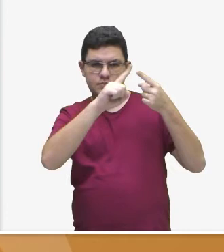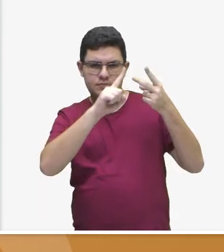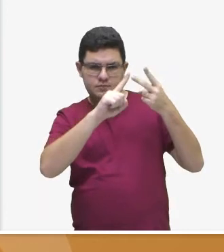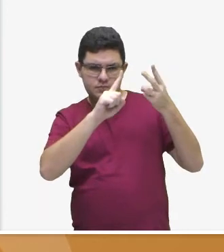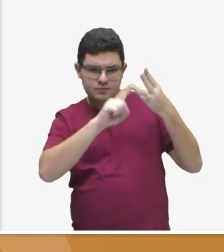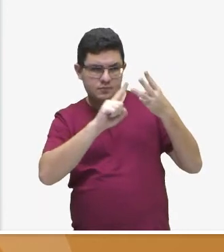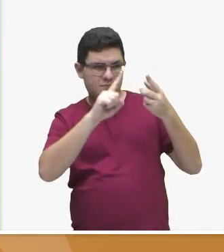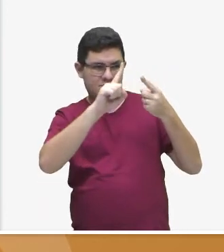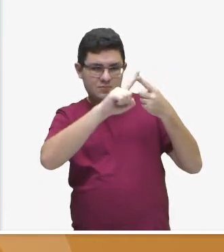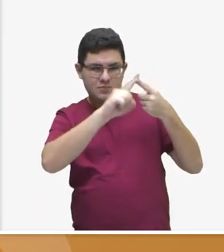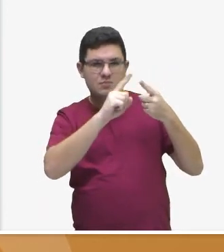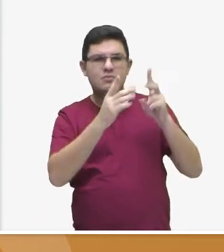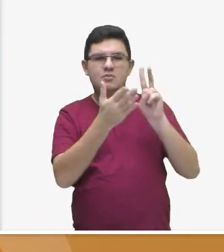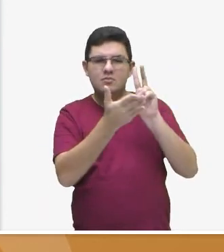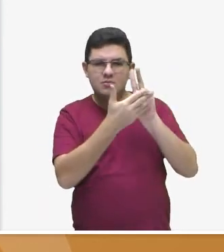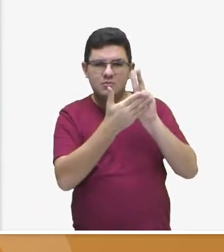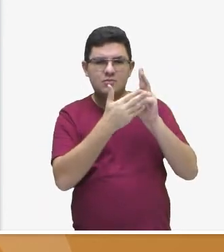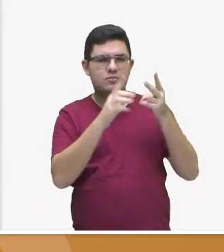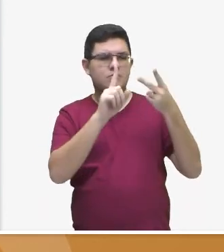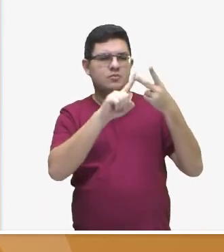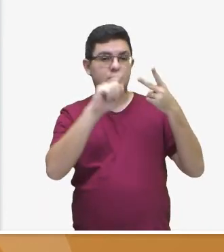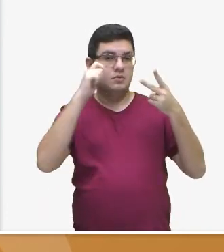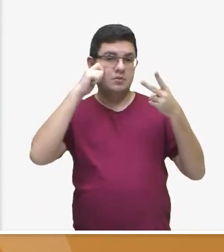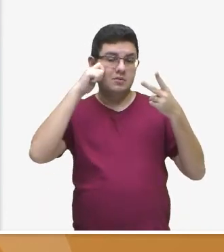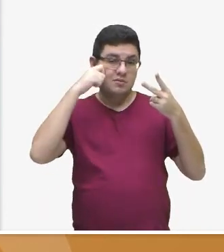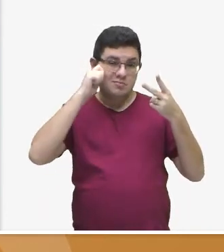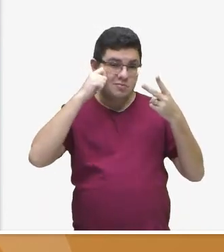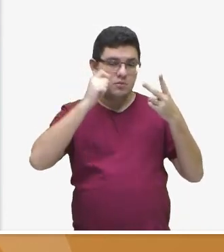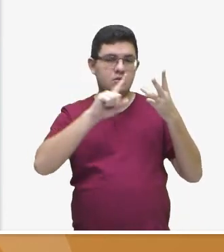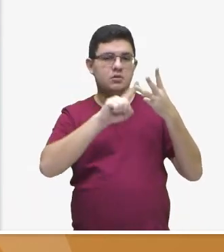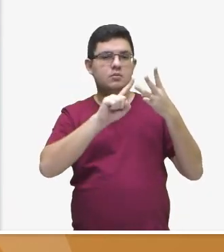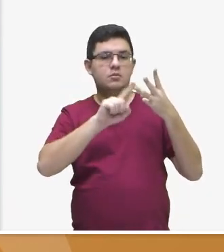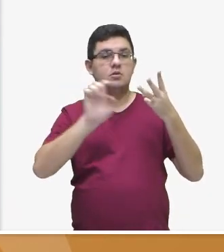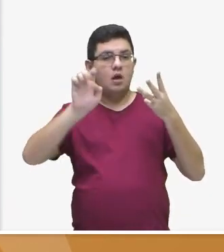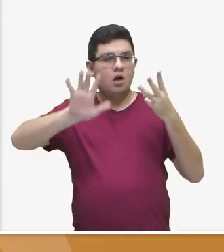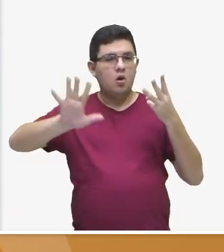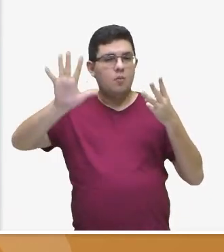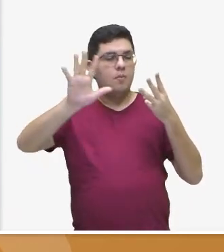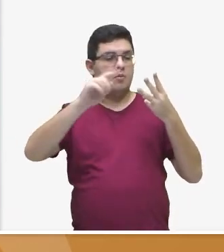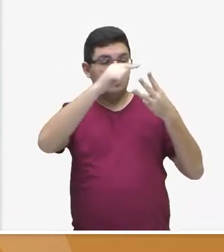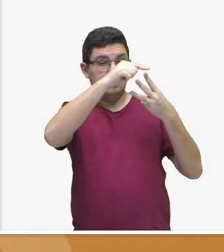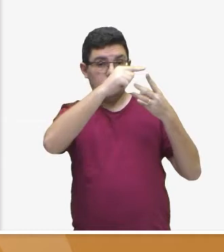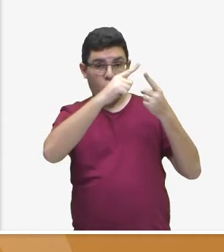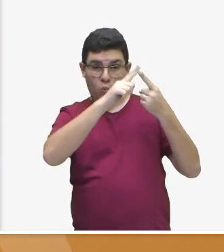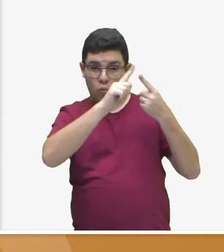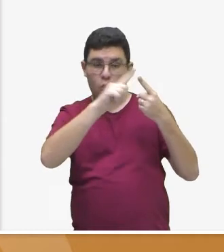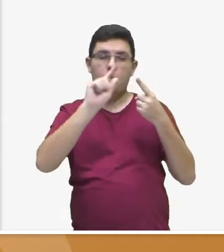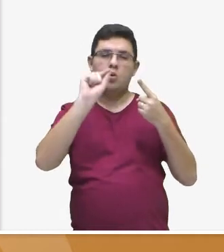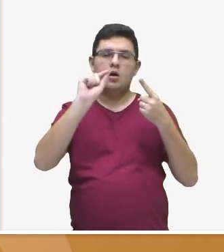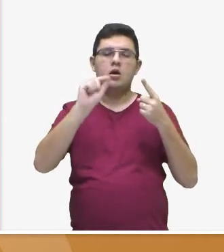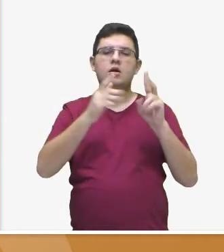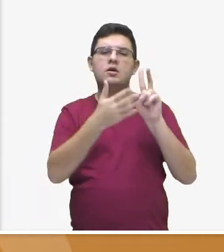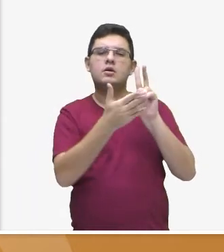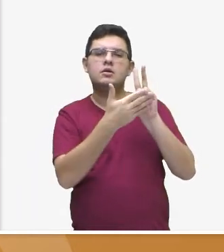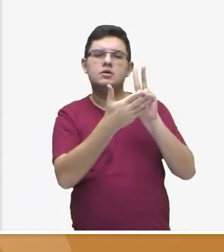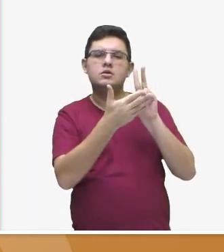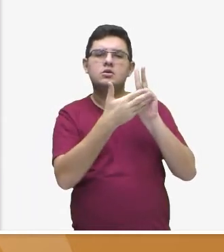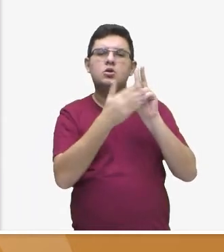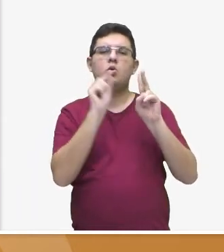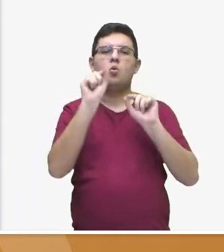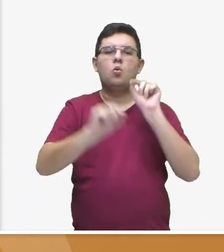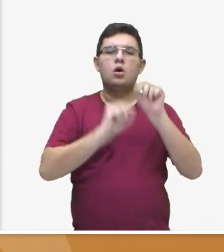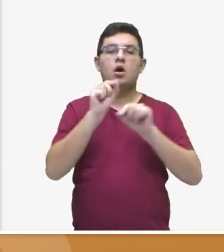à nossa cultura, à nossa etnia, né, ao povo brasileiro. Nós somos aí a formação